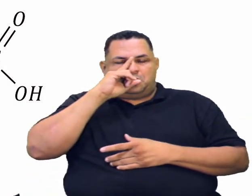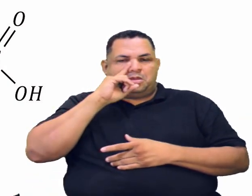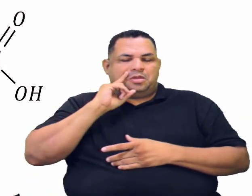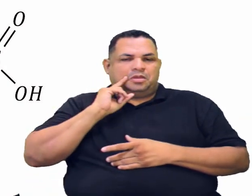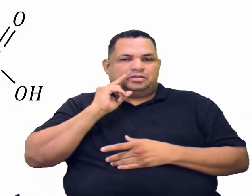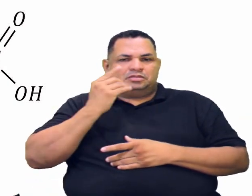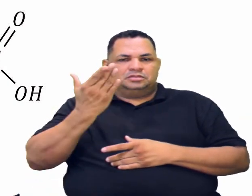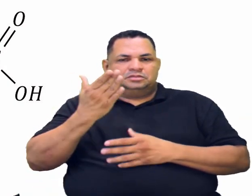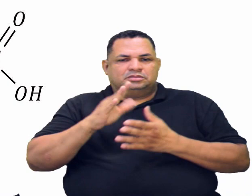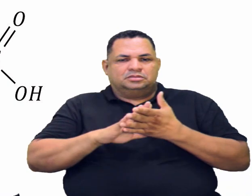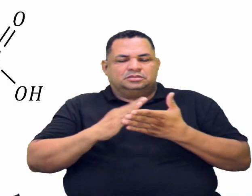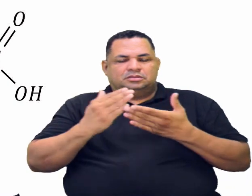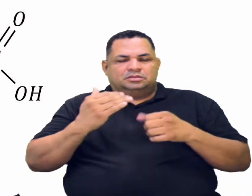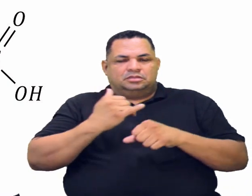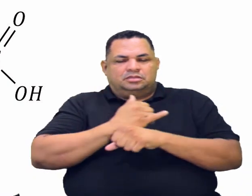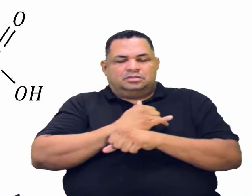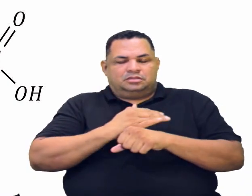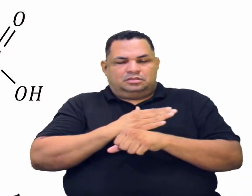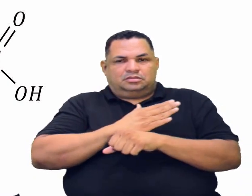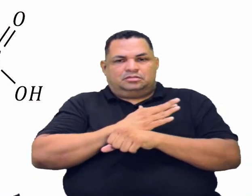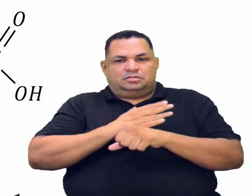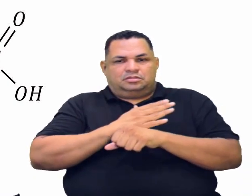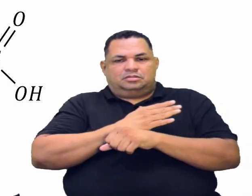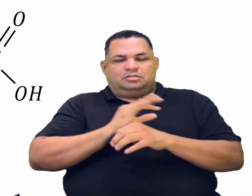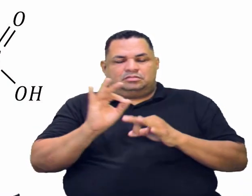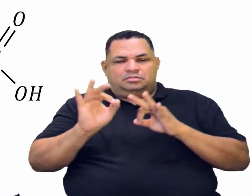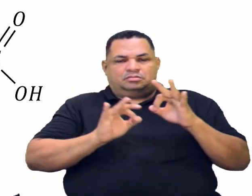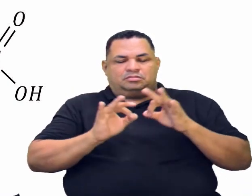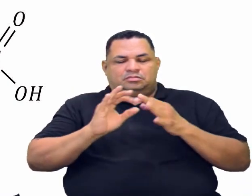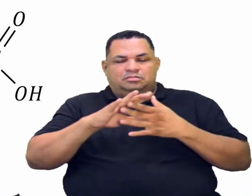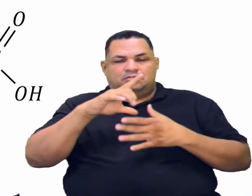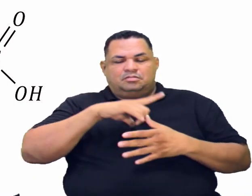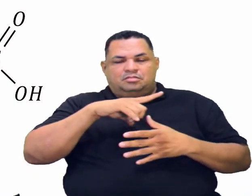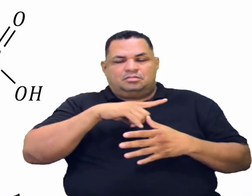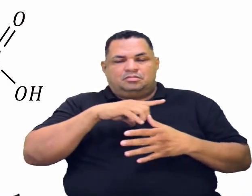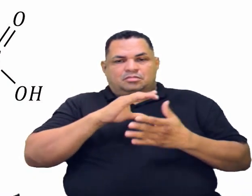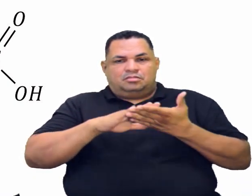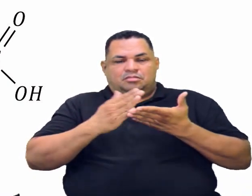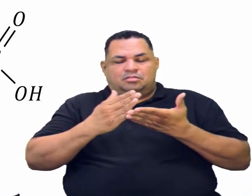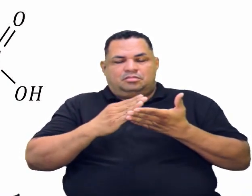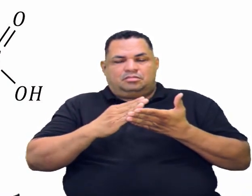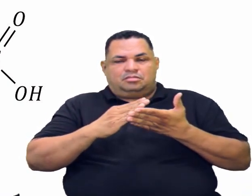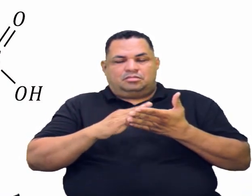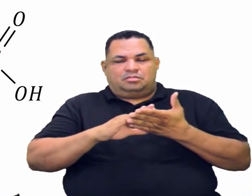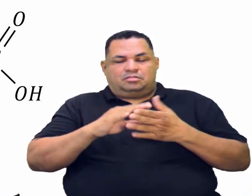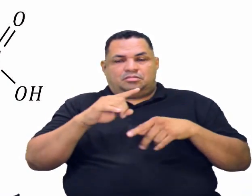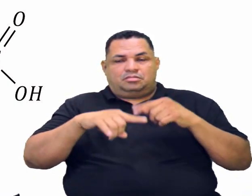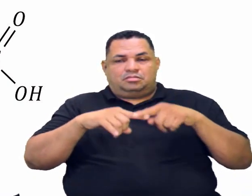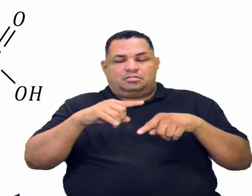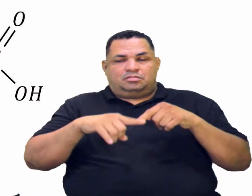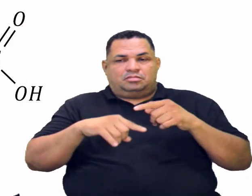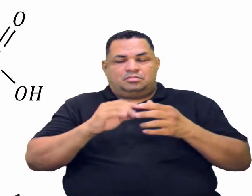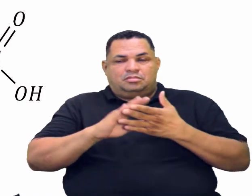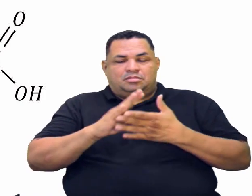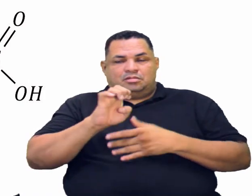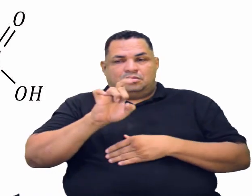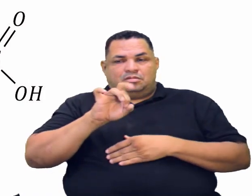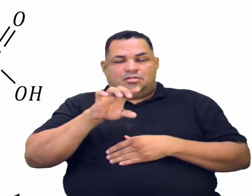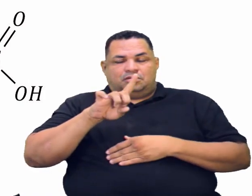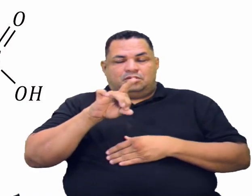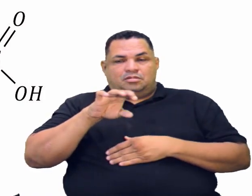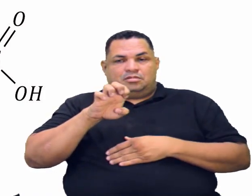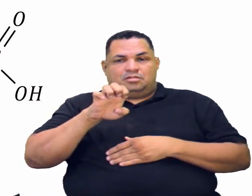se oxidam produzindo ácido carboxílico na presença de agentes oxidantes. Então, aqui,